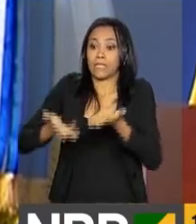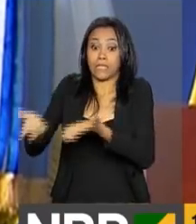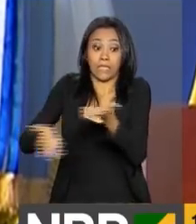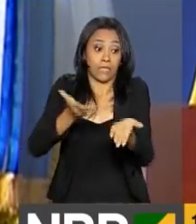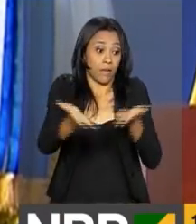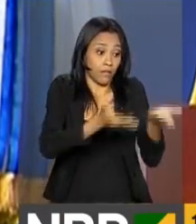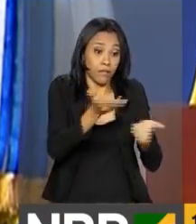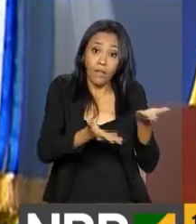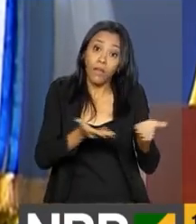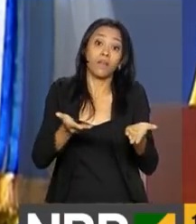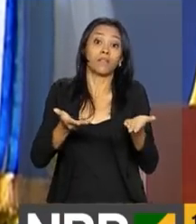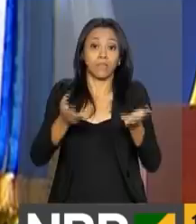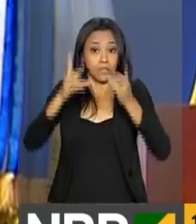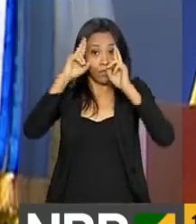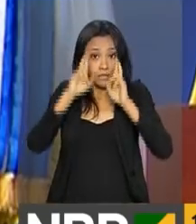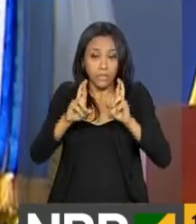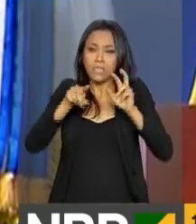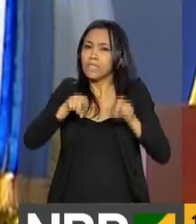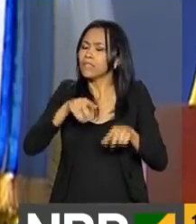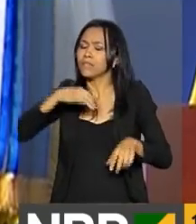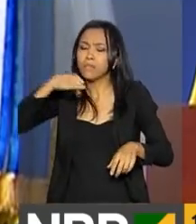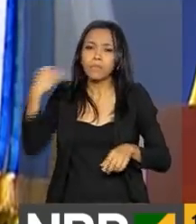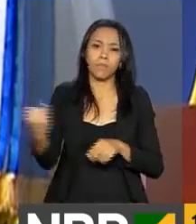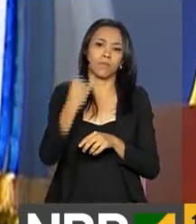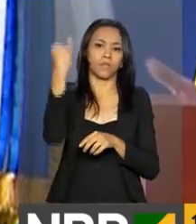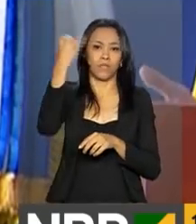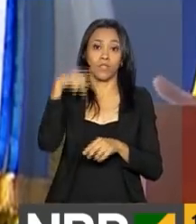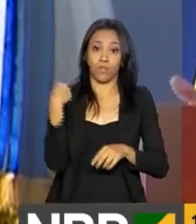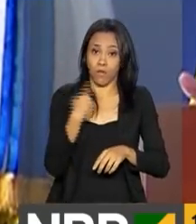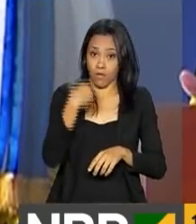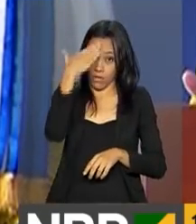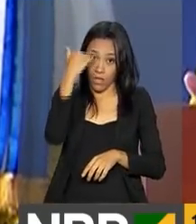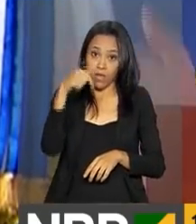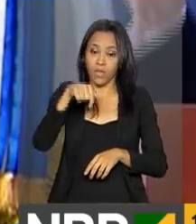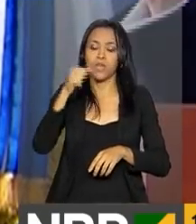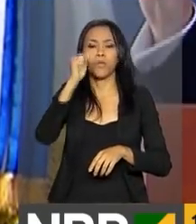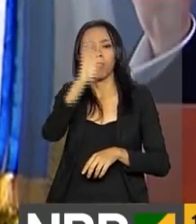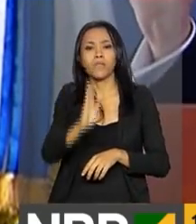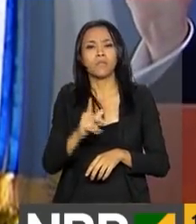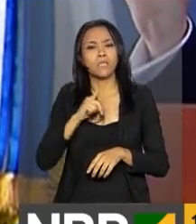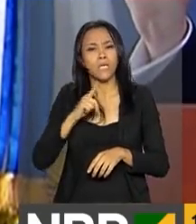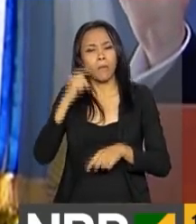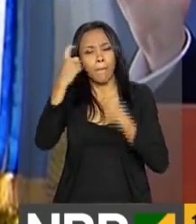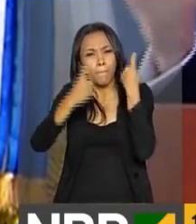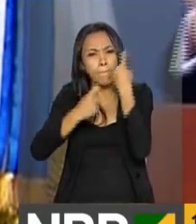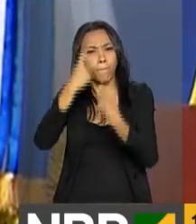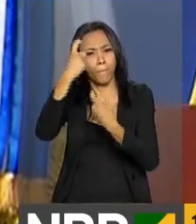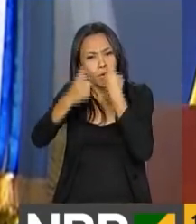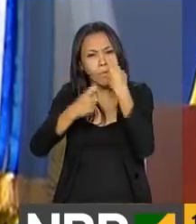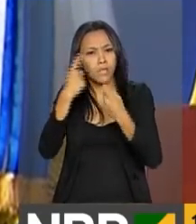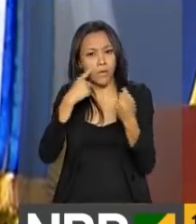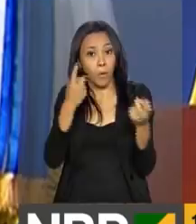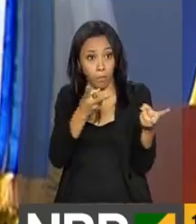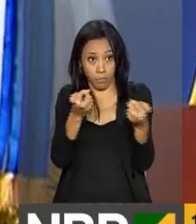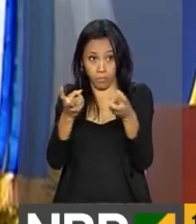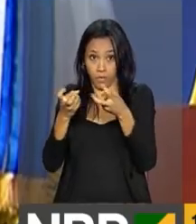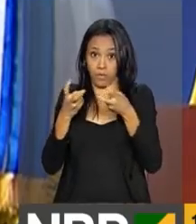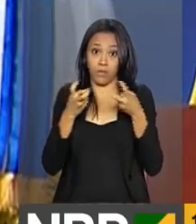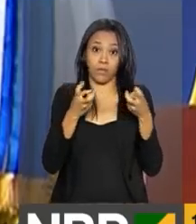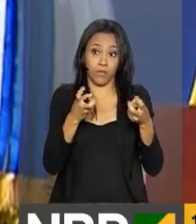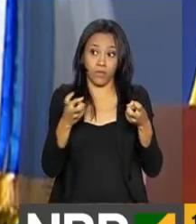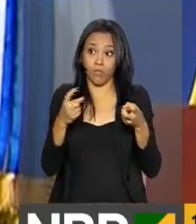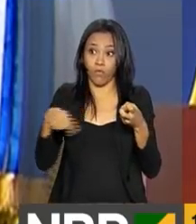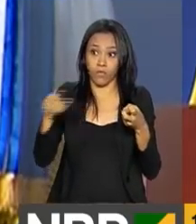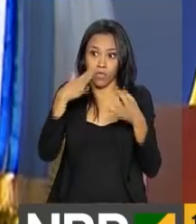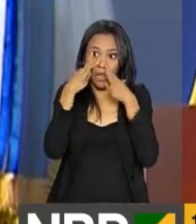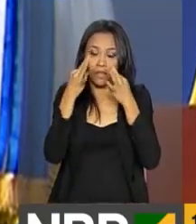poderes é fundamental. Nós aqui hoje no Brasil, nós temos uma preocupação muito grande, eu vejo, verifico isto e digo isto aos ouvidos atentos